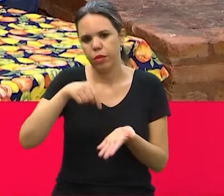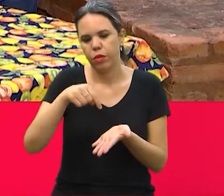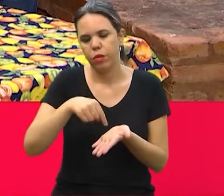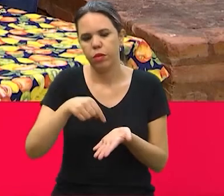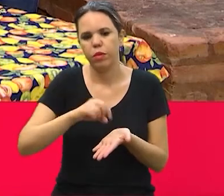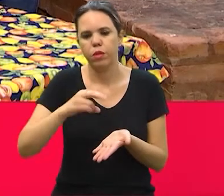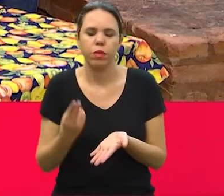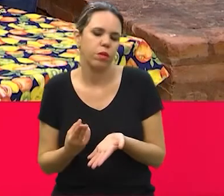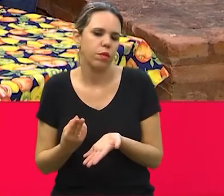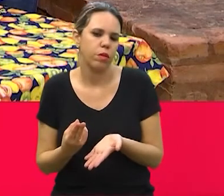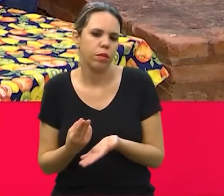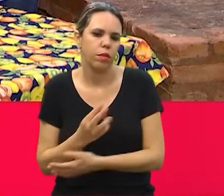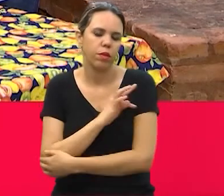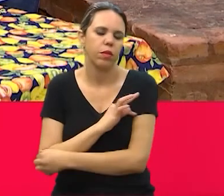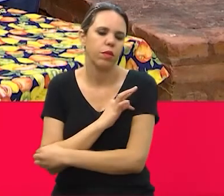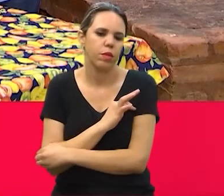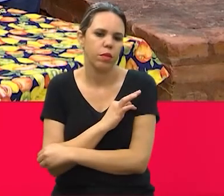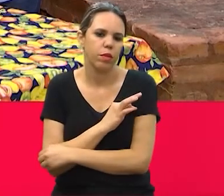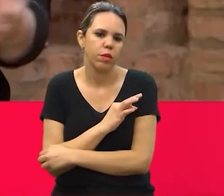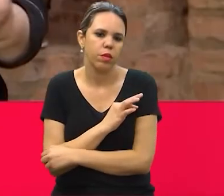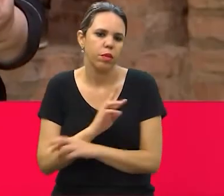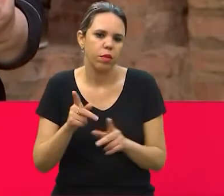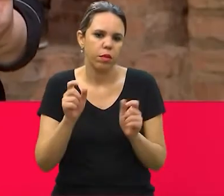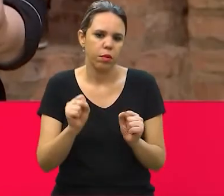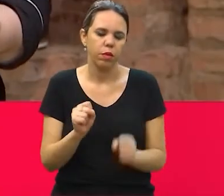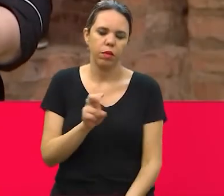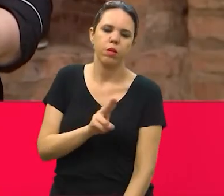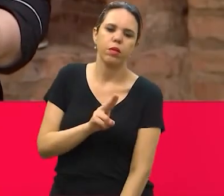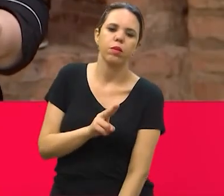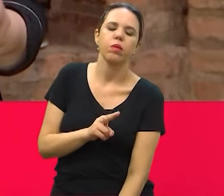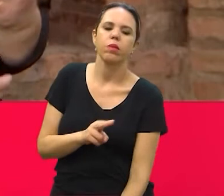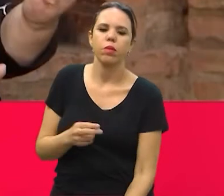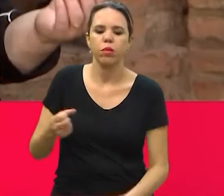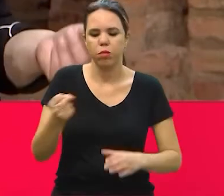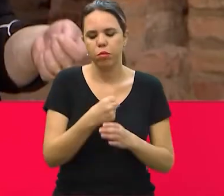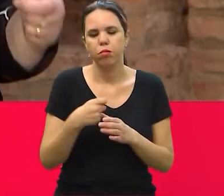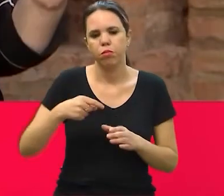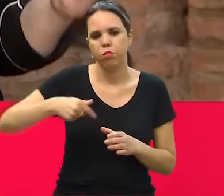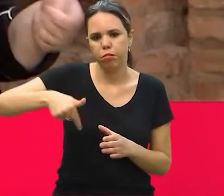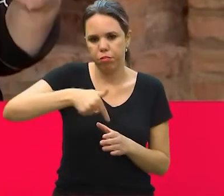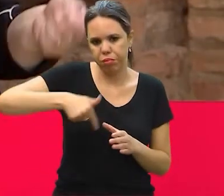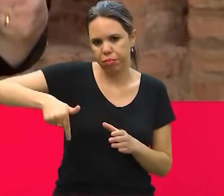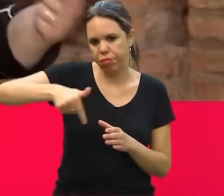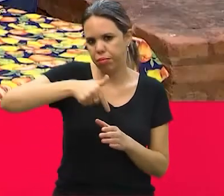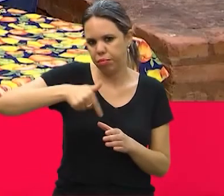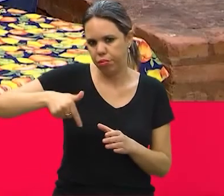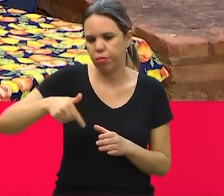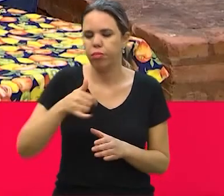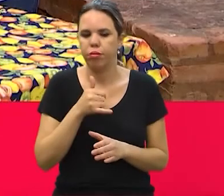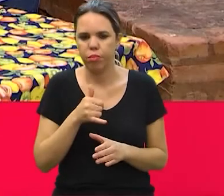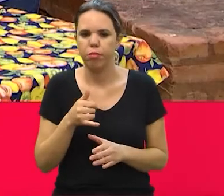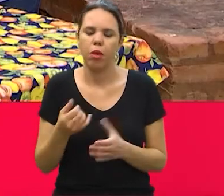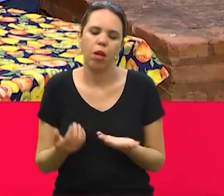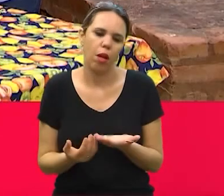ou usou aquela técnica, né? Desfiei na mão, mas você pode usar a batedeira, pode usar a própria panela que